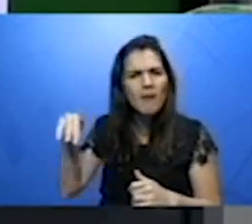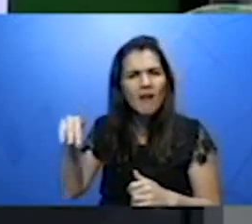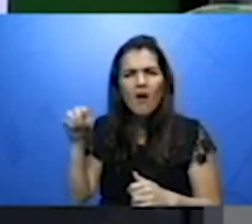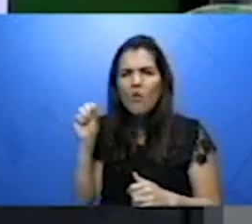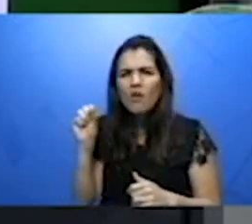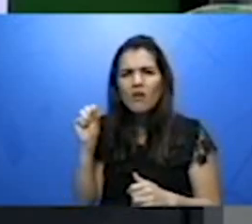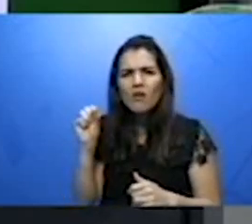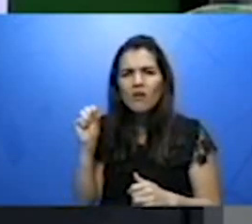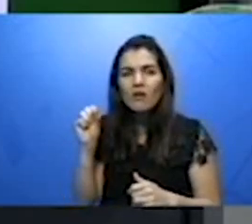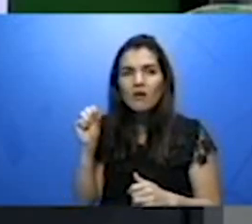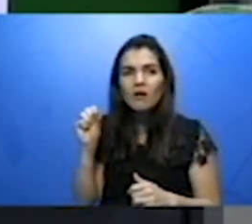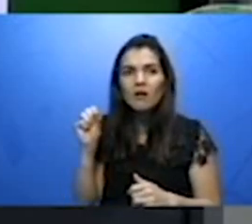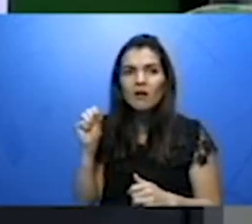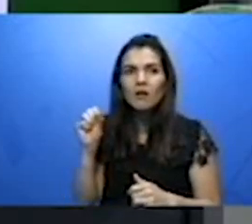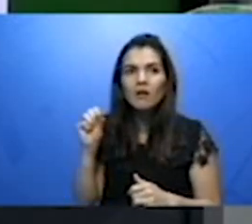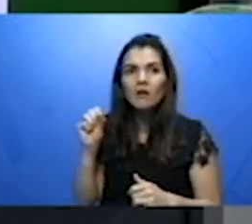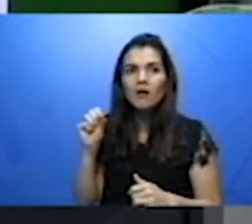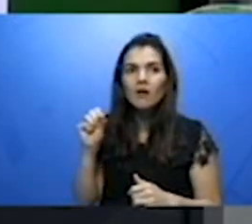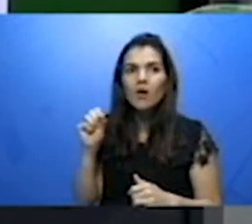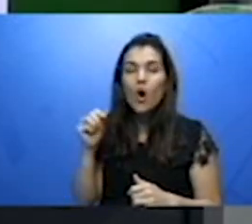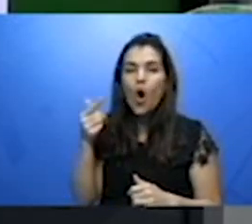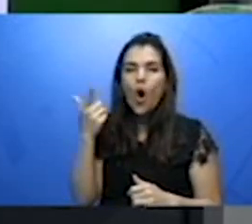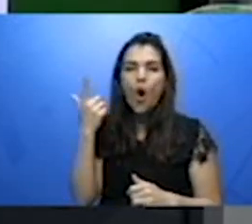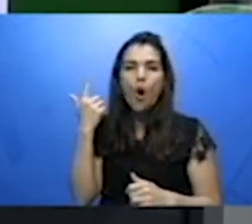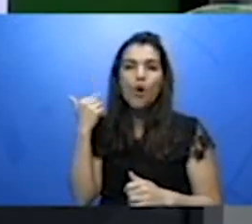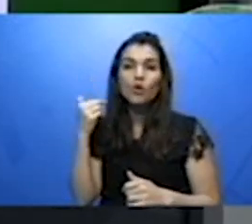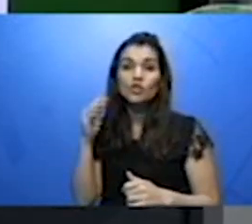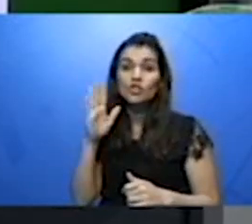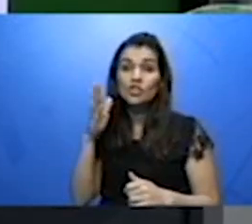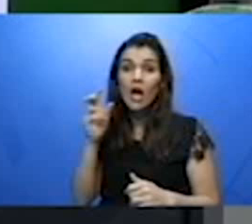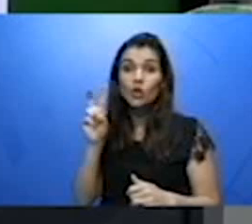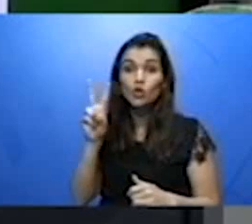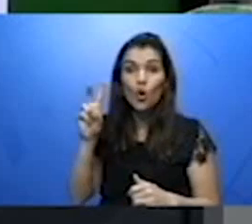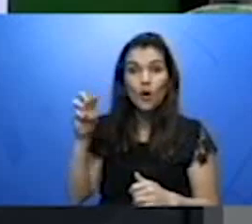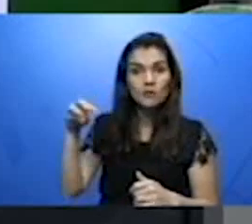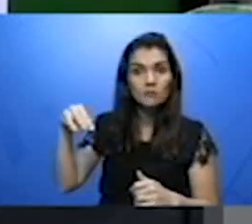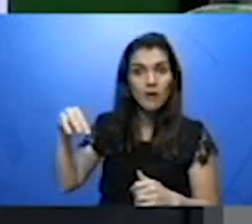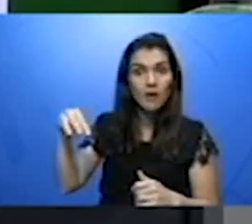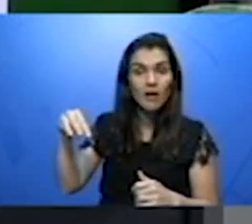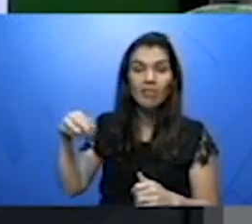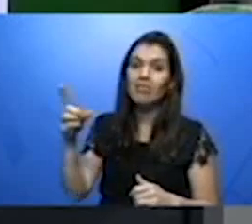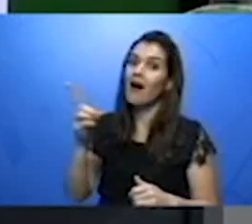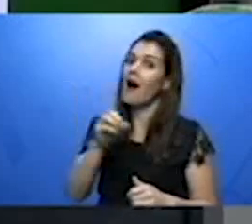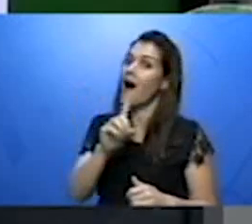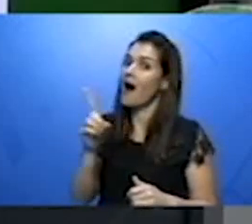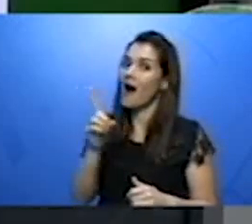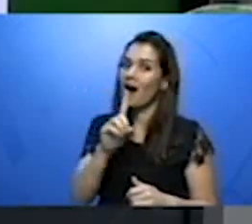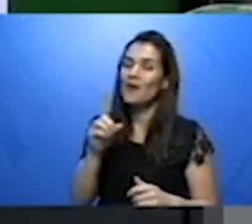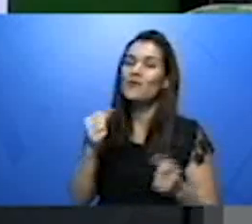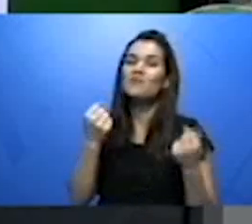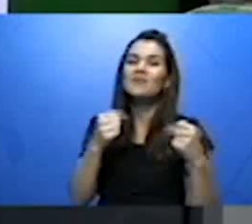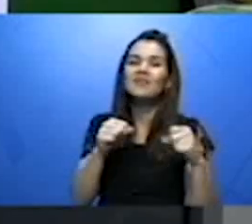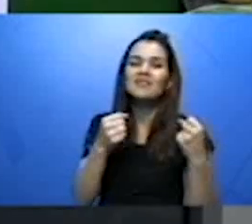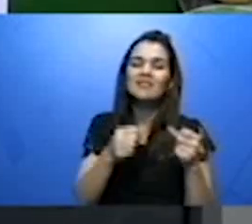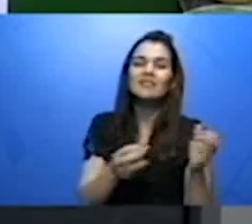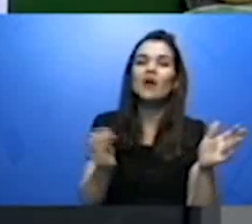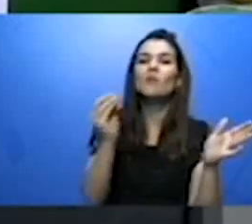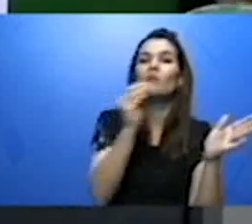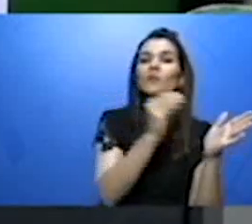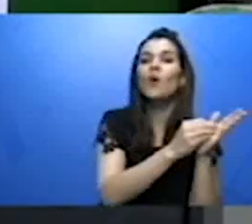metros eu posso falar nossa foi ontem já se passaram dois metros não né então aqui ó